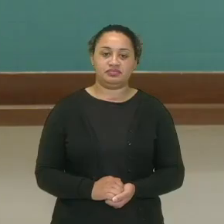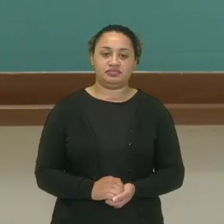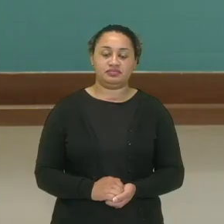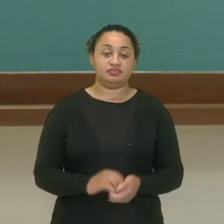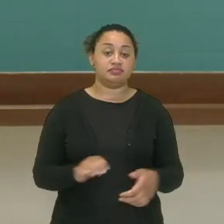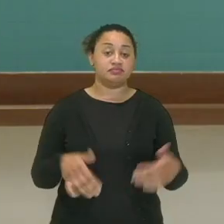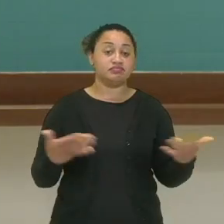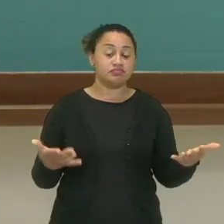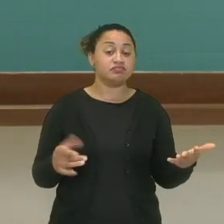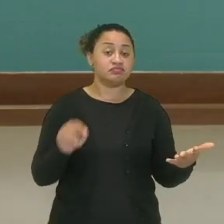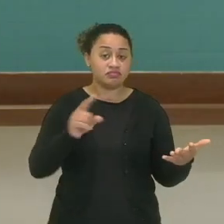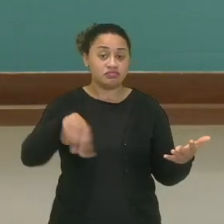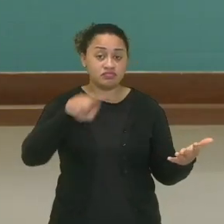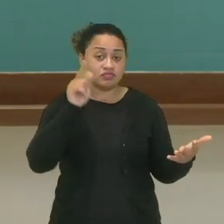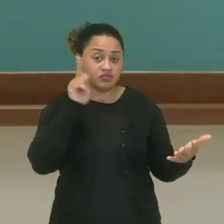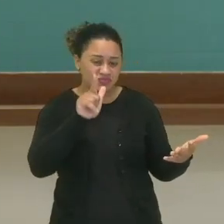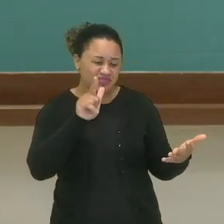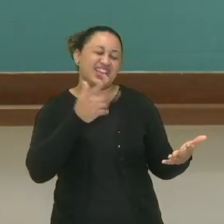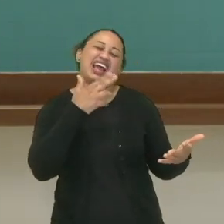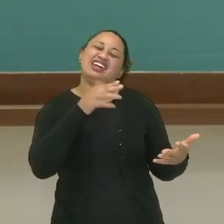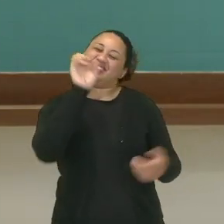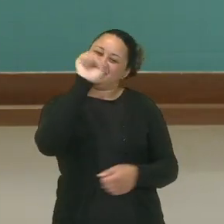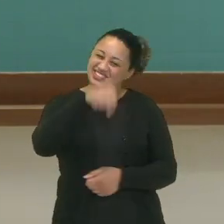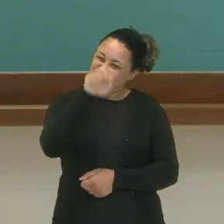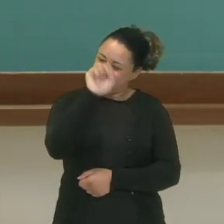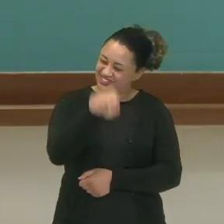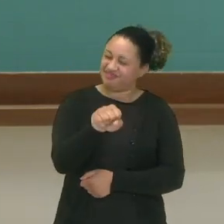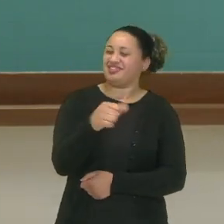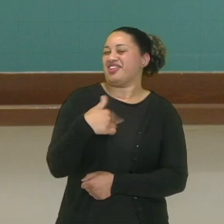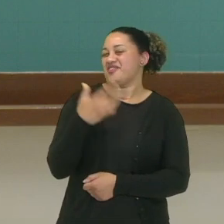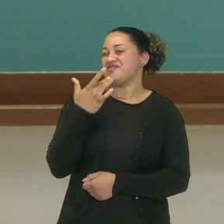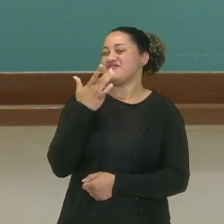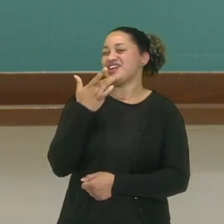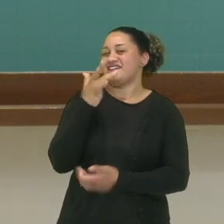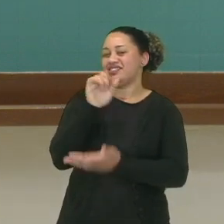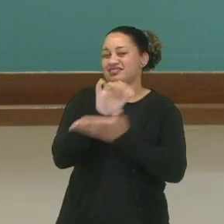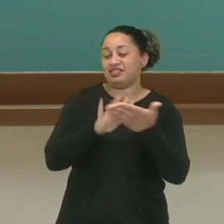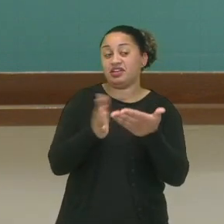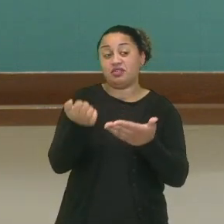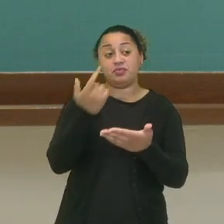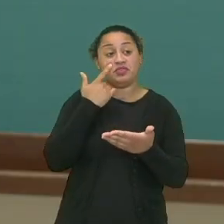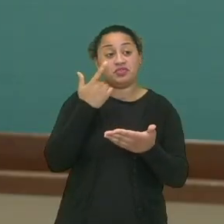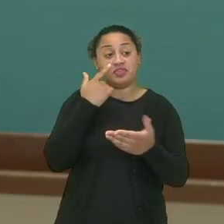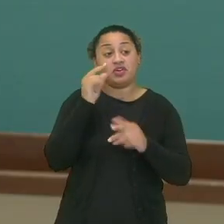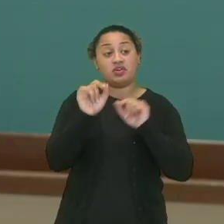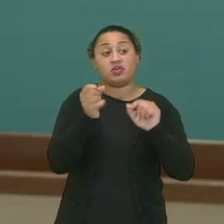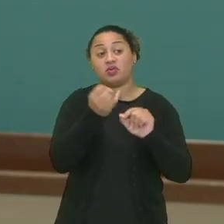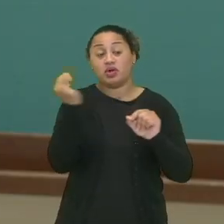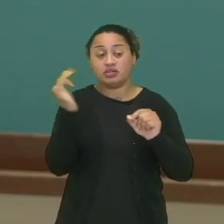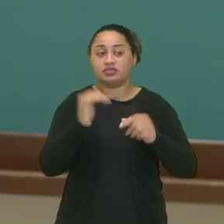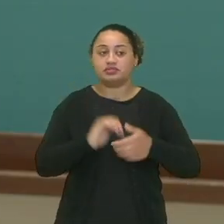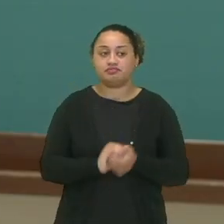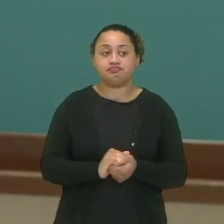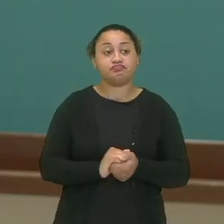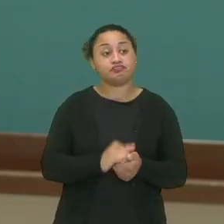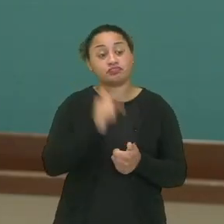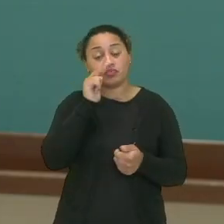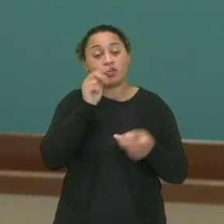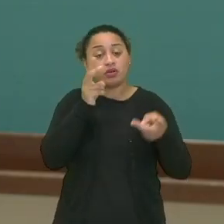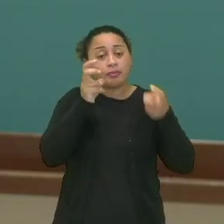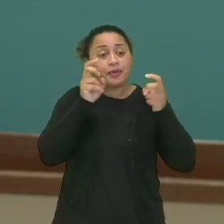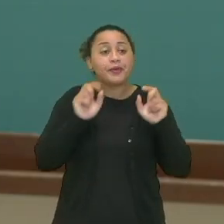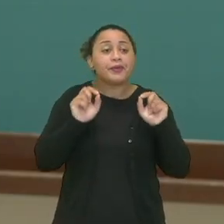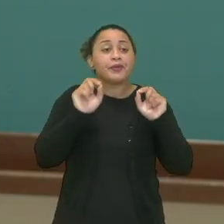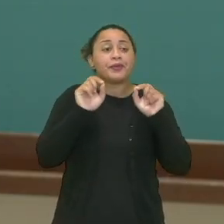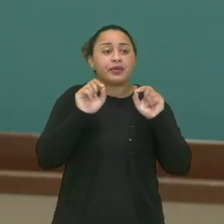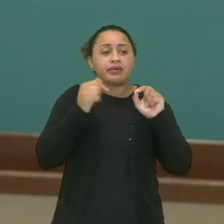E aí, gente, conseguiram? Acho que sim, hein? Acho que ficou fácil, né? Vamos ver? Olha só. Então, quando a gente observa aqui, se a